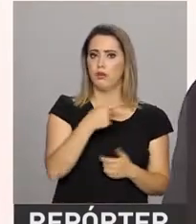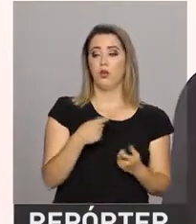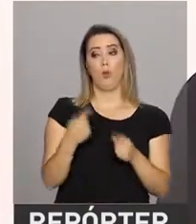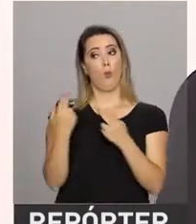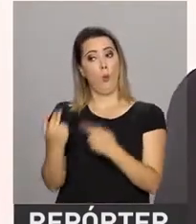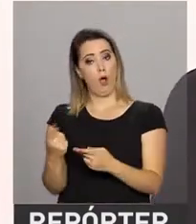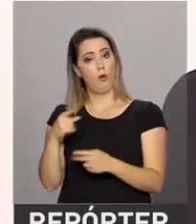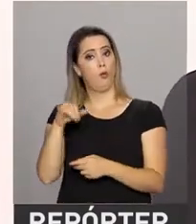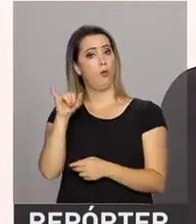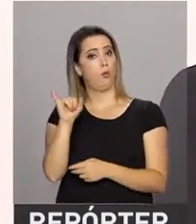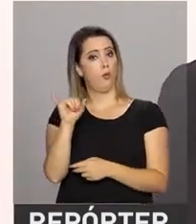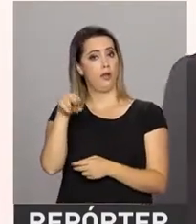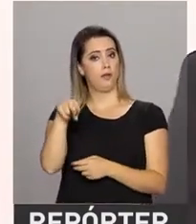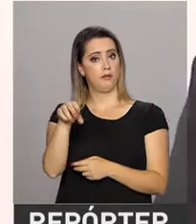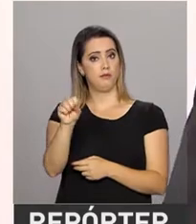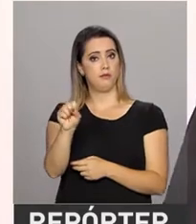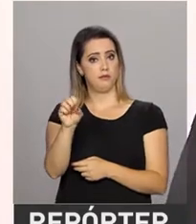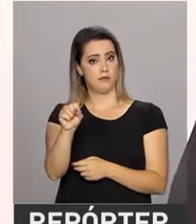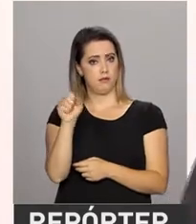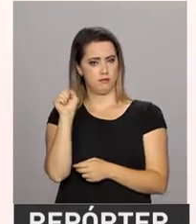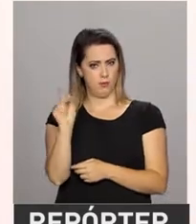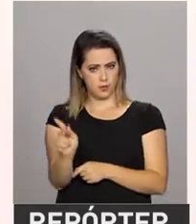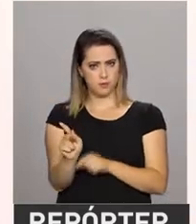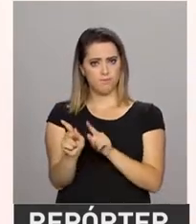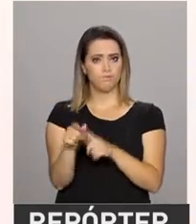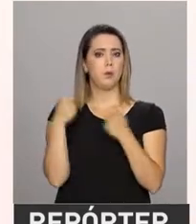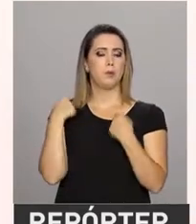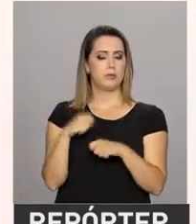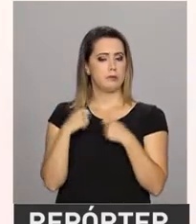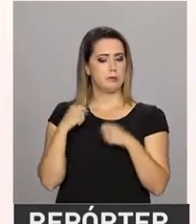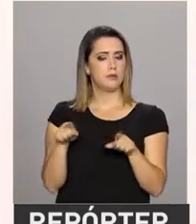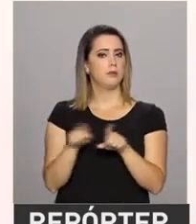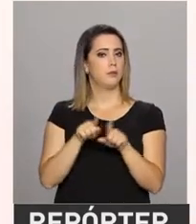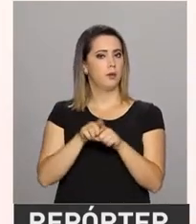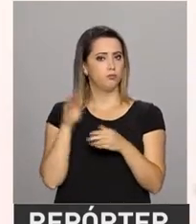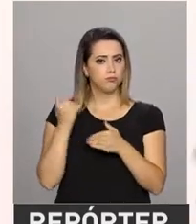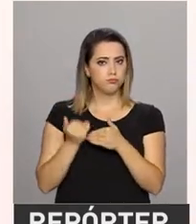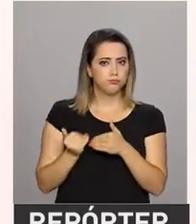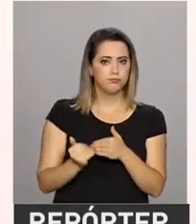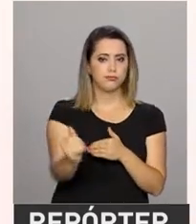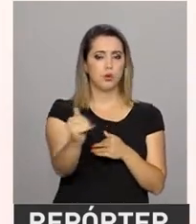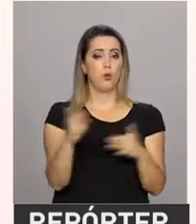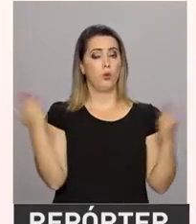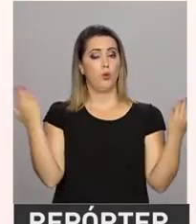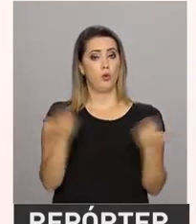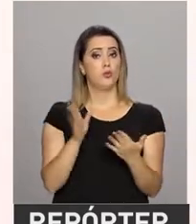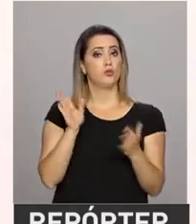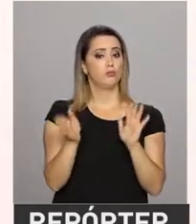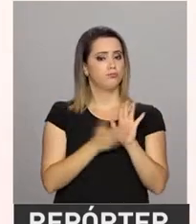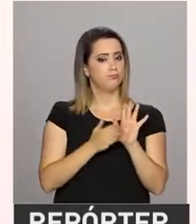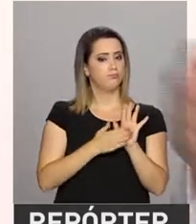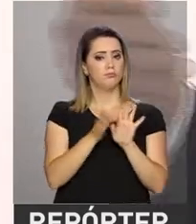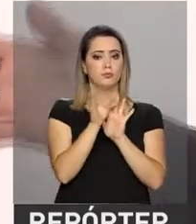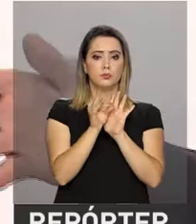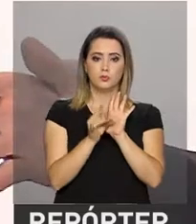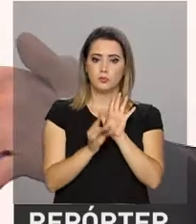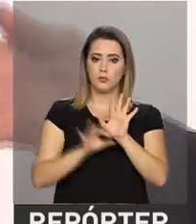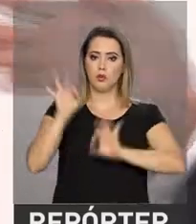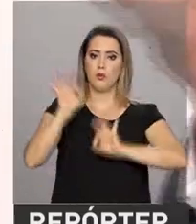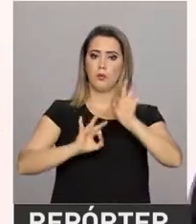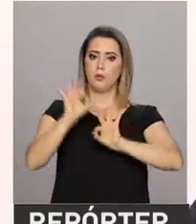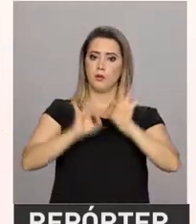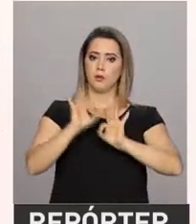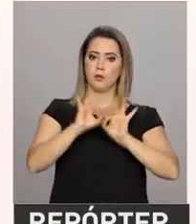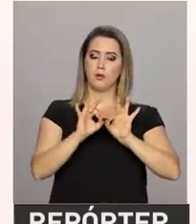nós vamos tratar dela nós vamos adiante e já em face de como ficou o projeto que foi adequado